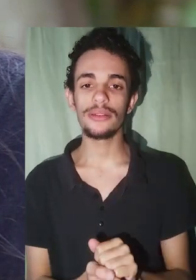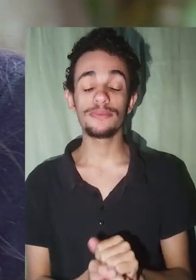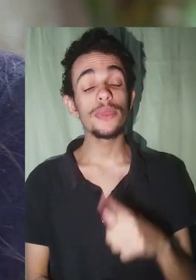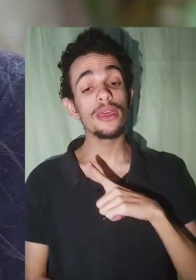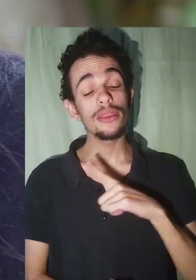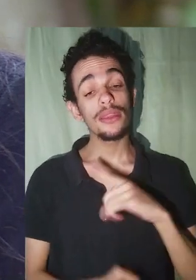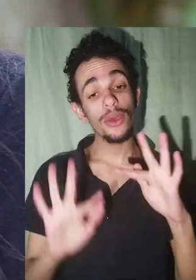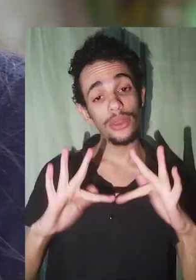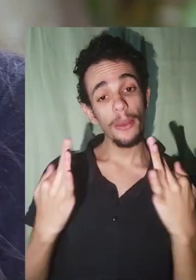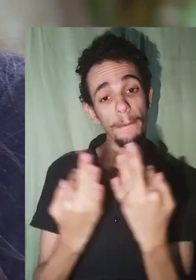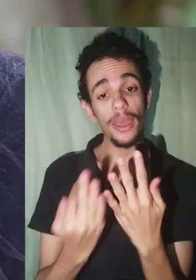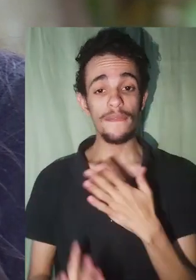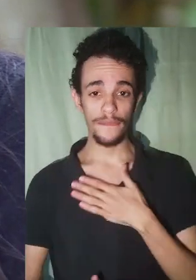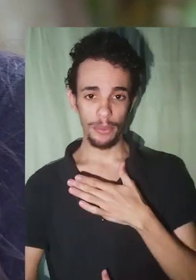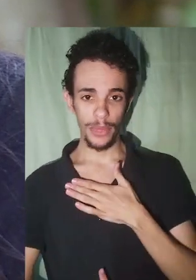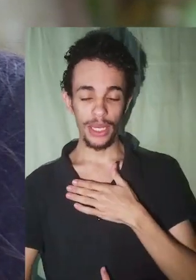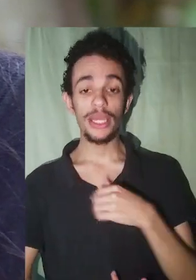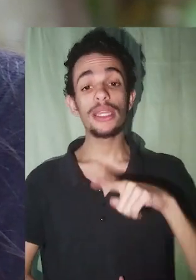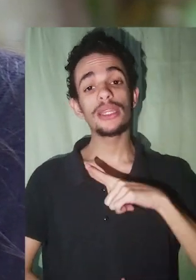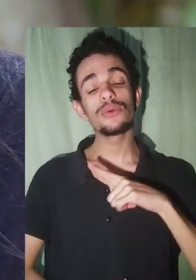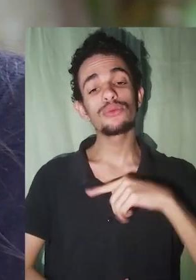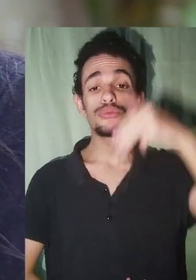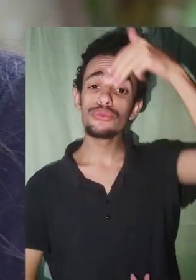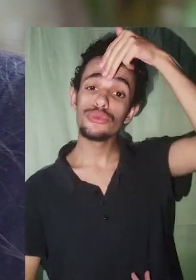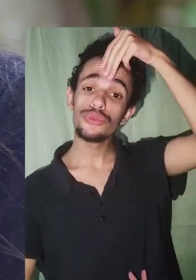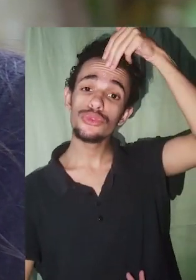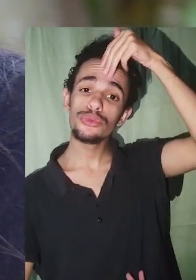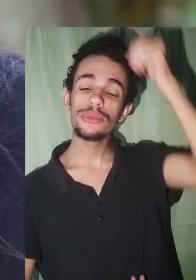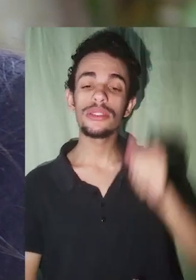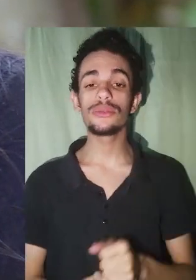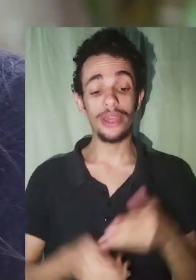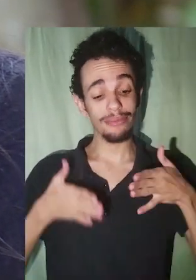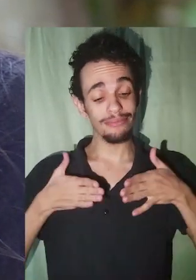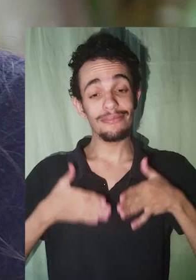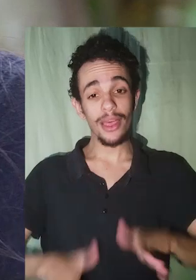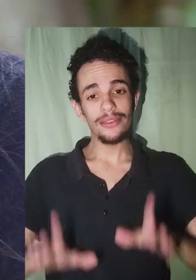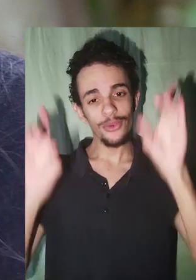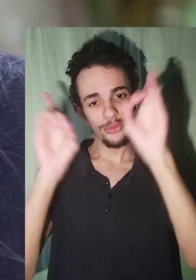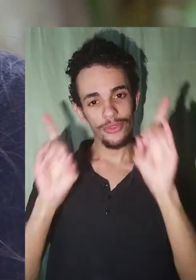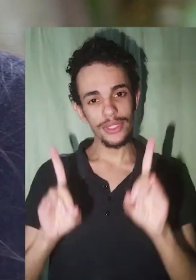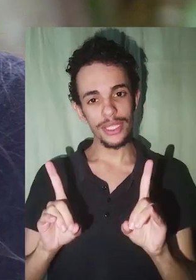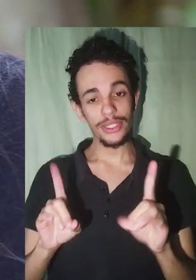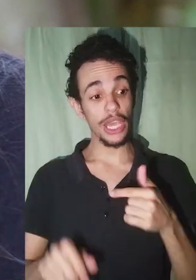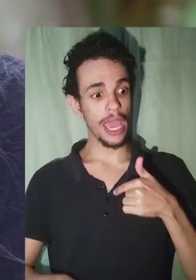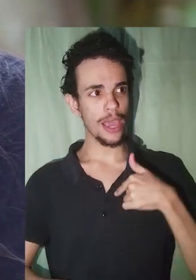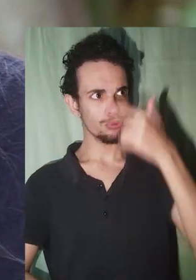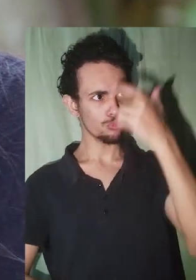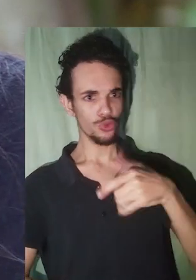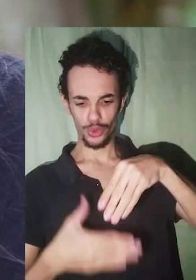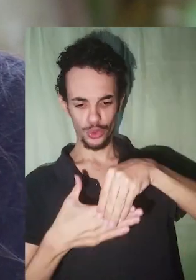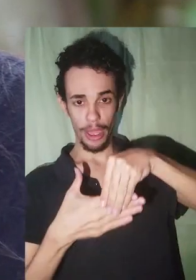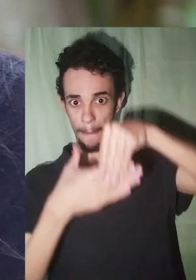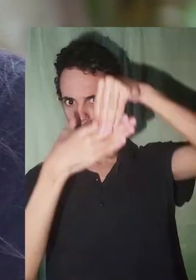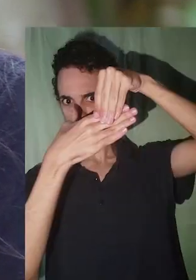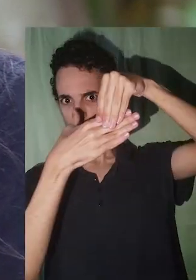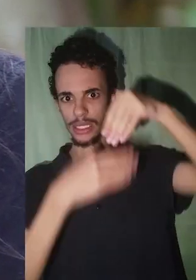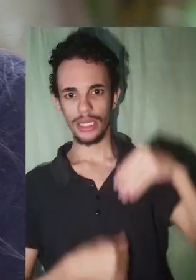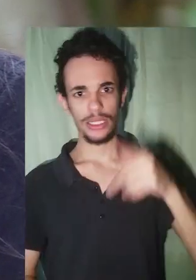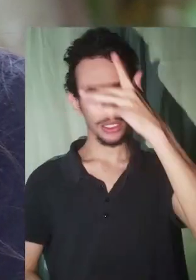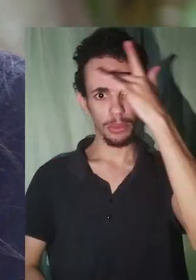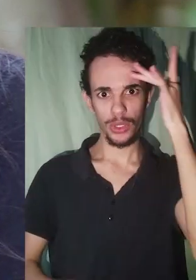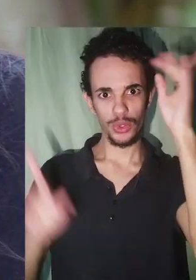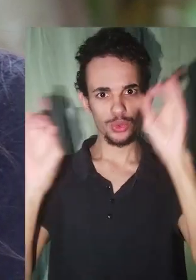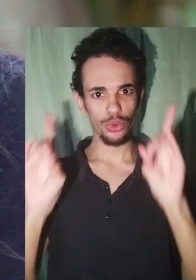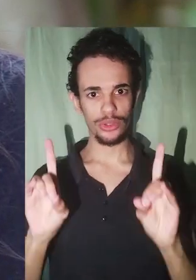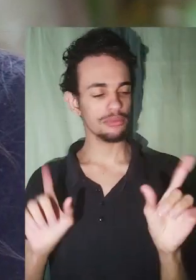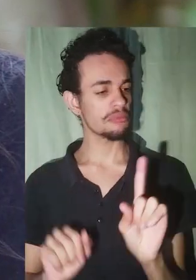sobrinho que nasceu com deficiência. Então, eu não falo pelas pessoas com deficiência, porque eu não tenho a deficiência, mas eu